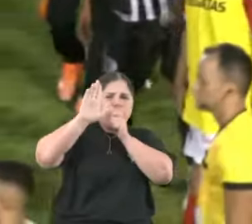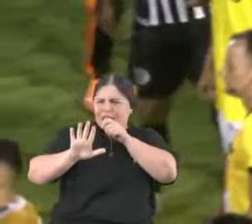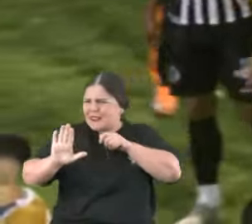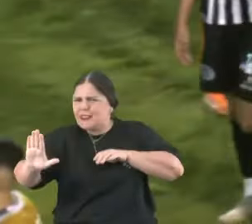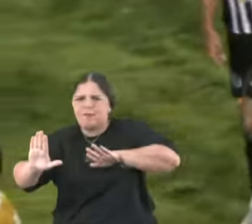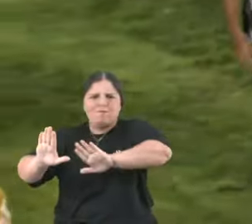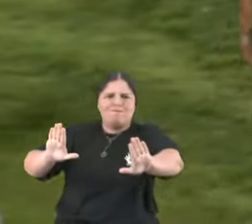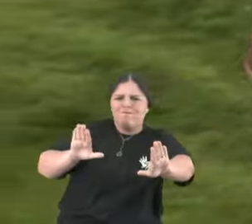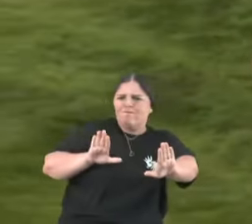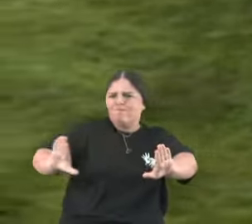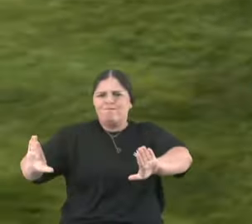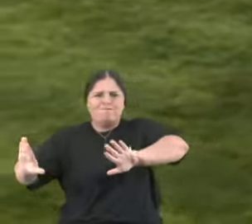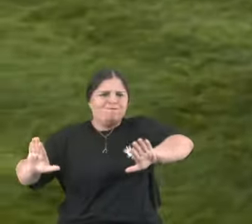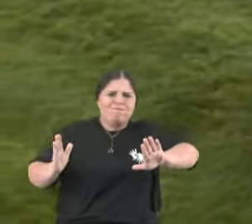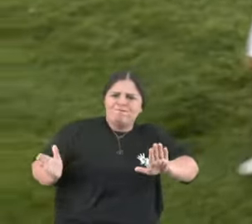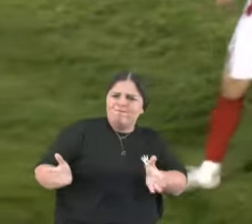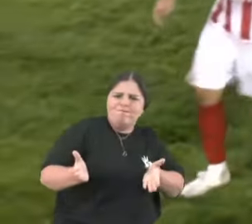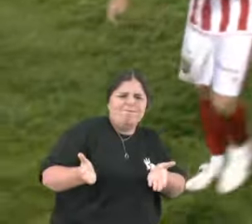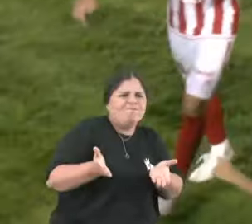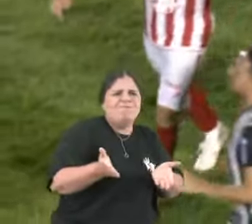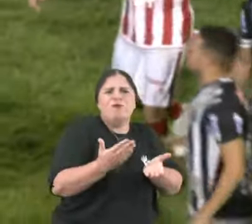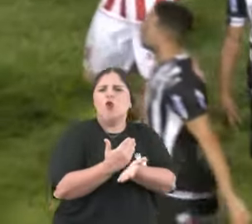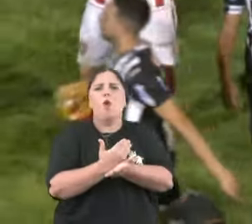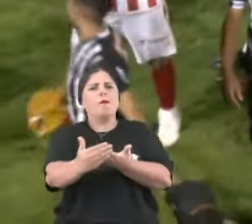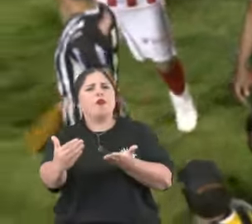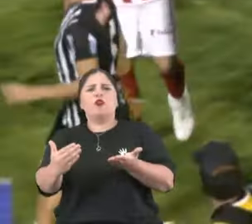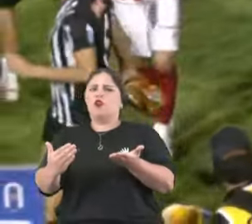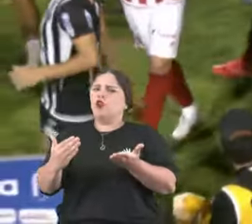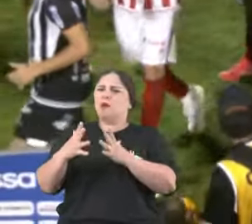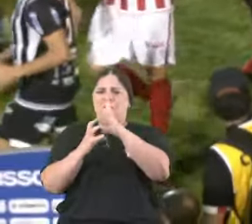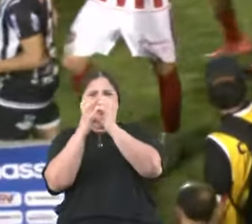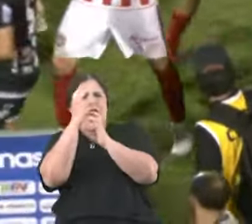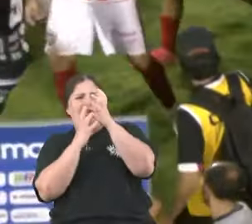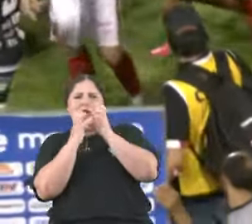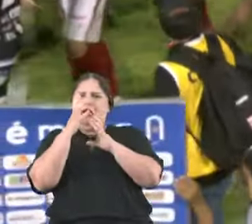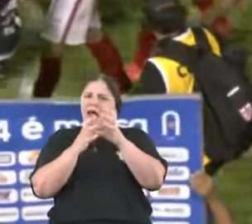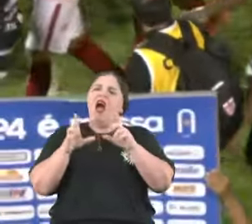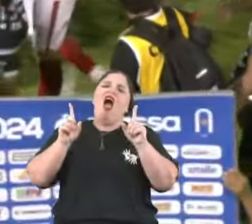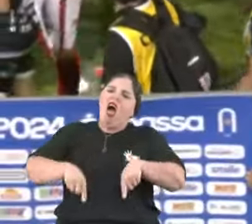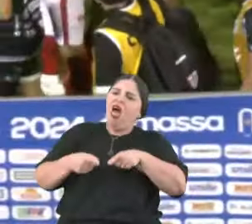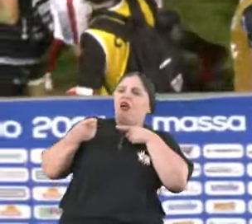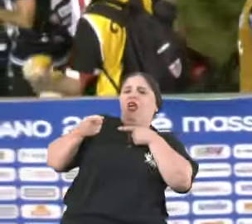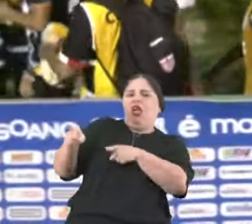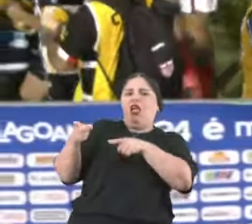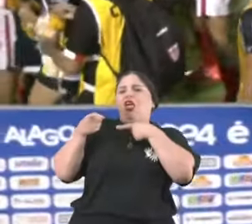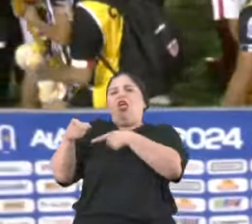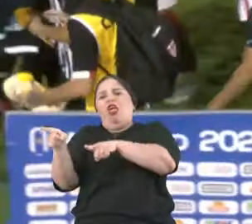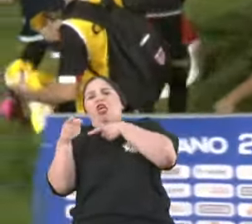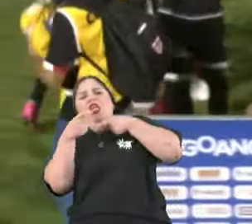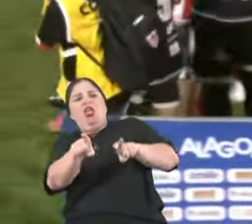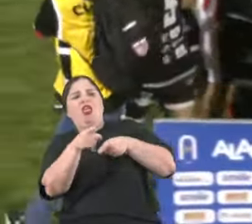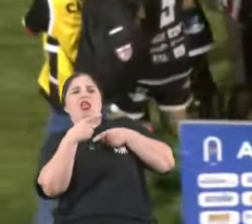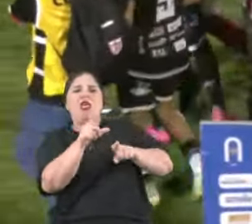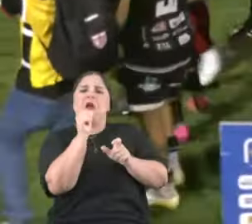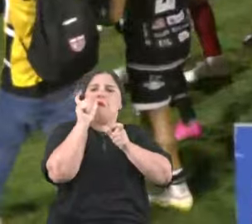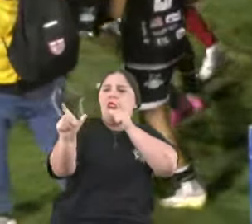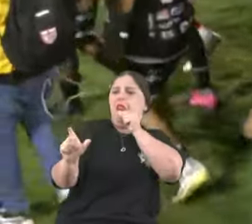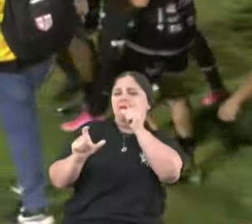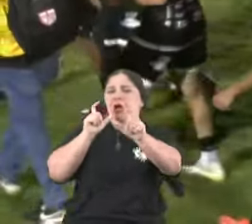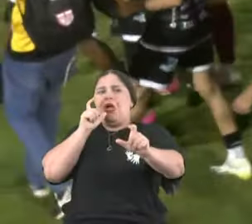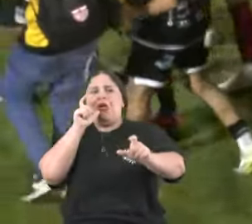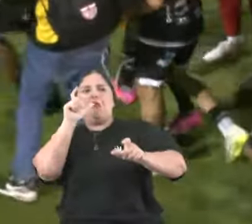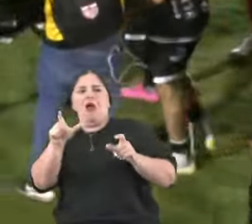Paulo Lira, por que começou essa confusão, Paulo Lira? É provocação, né? Final, aí o cara falou alguma coisa ali pro Anselmo, o